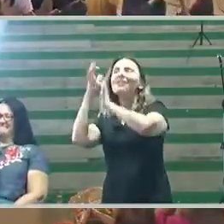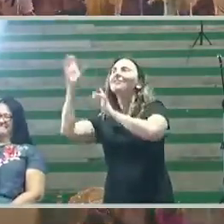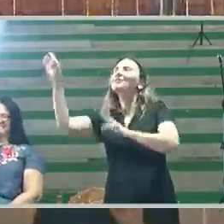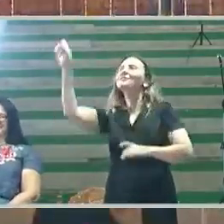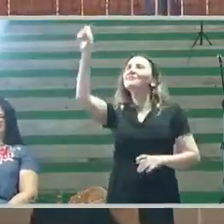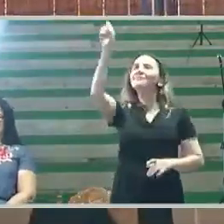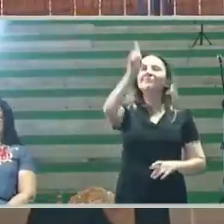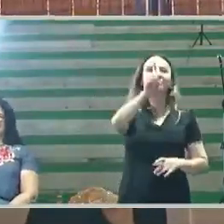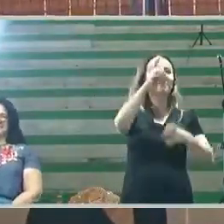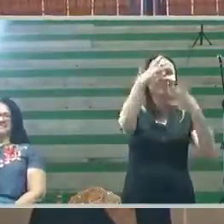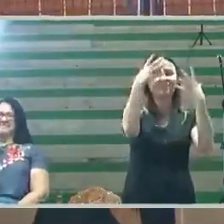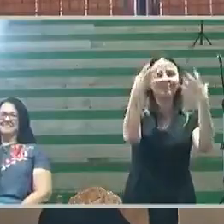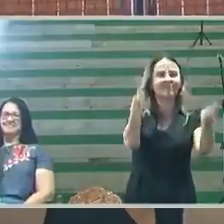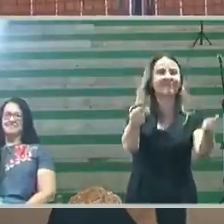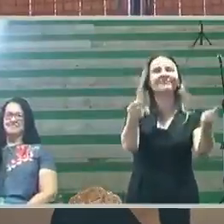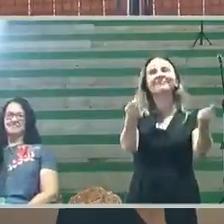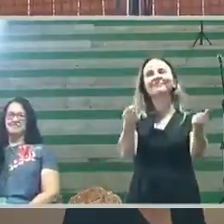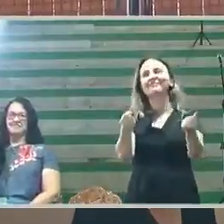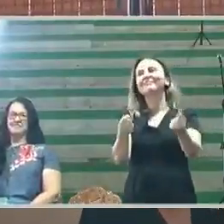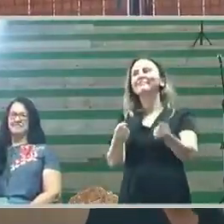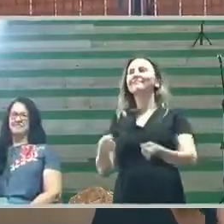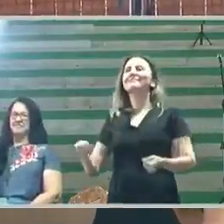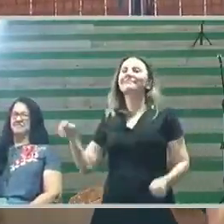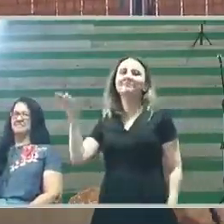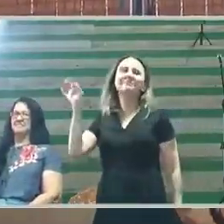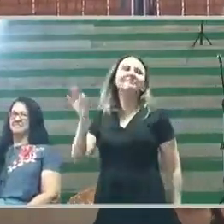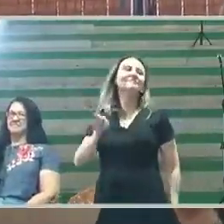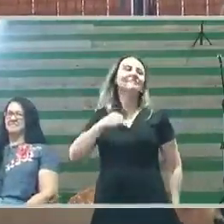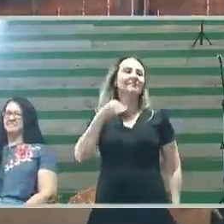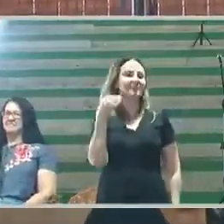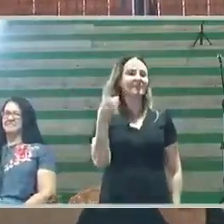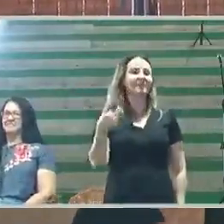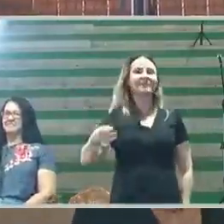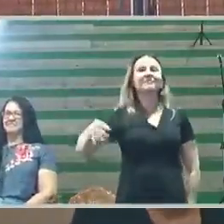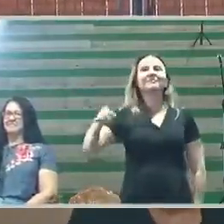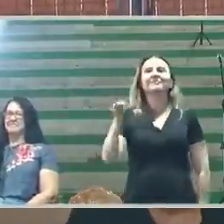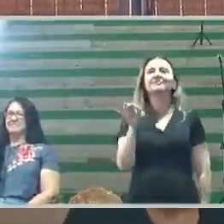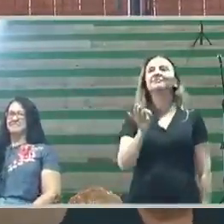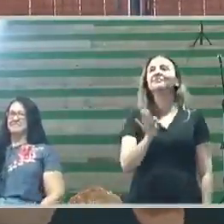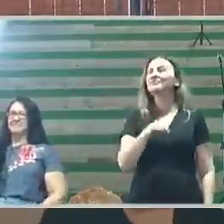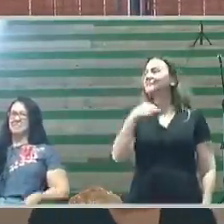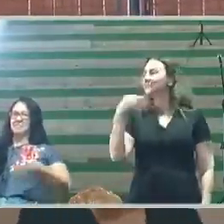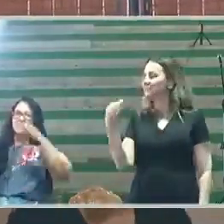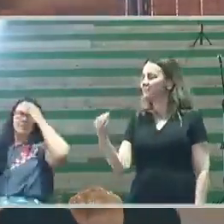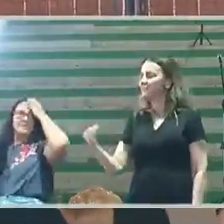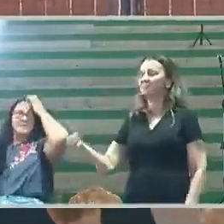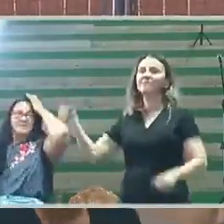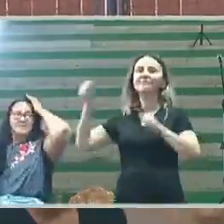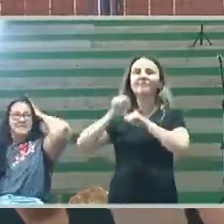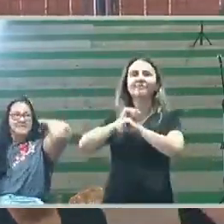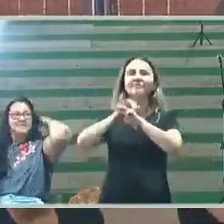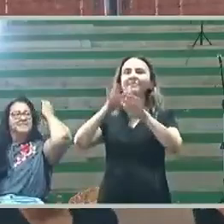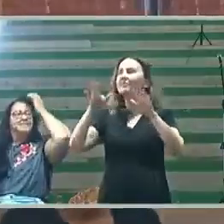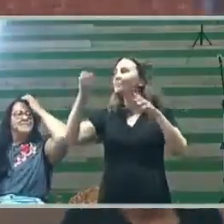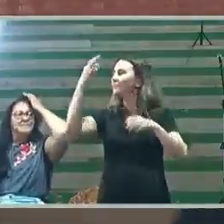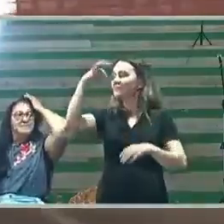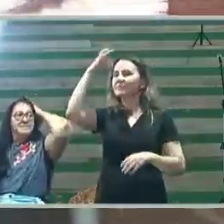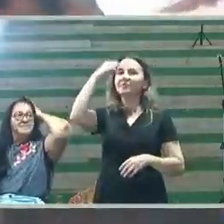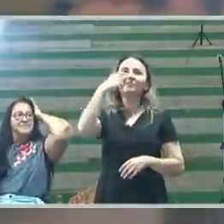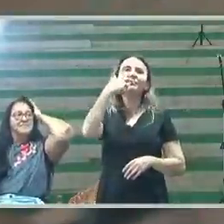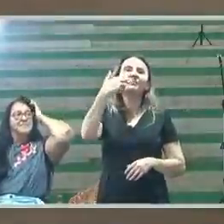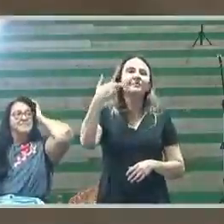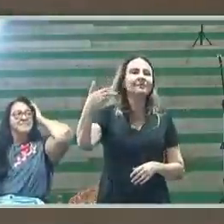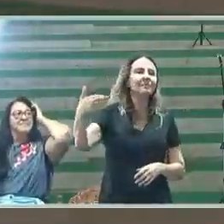Receba, receba, receba, receba, receba. A minha programação já mandou tudo